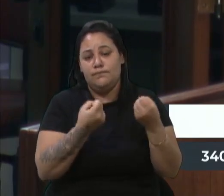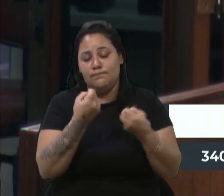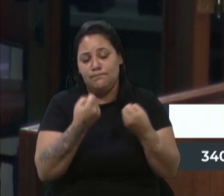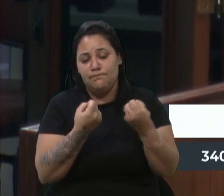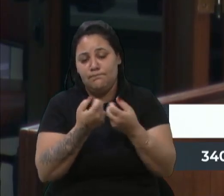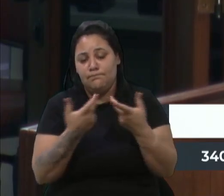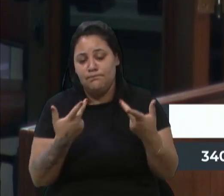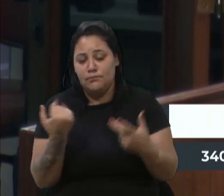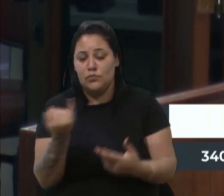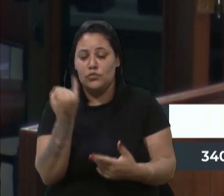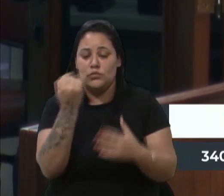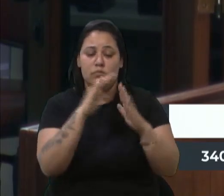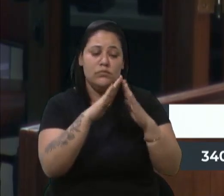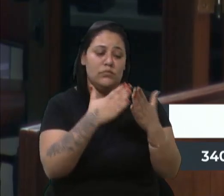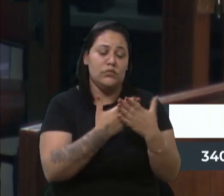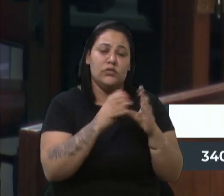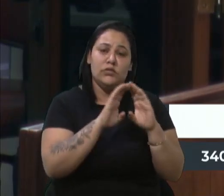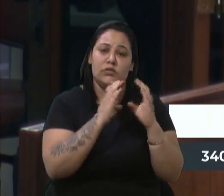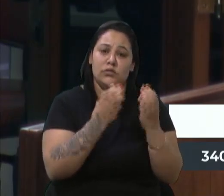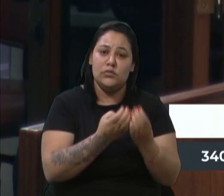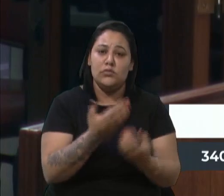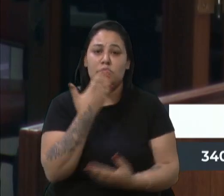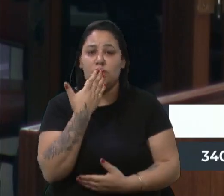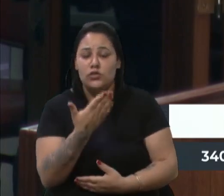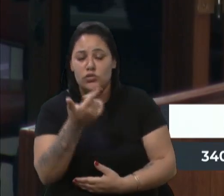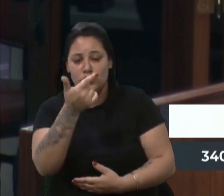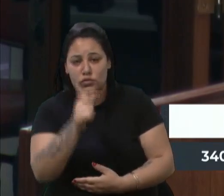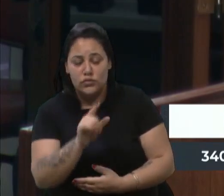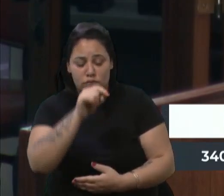comunidade escolar. Então, peço mais uma vez, esse é um